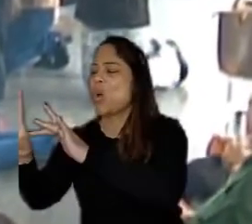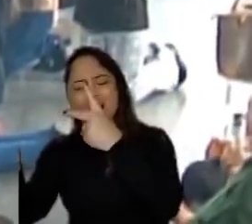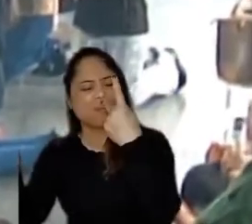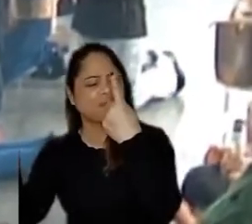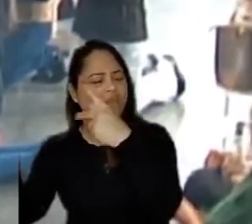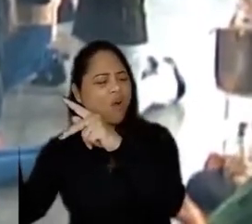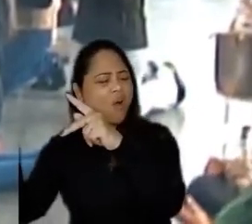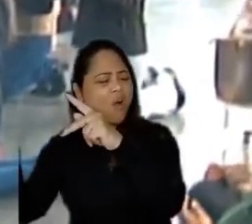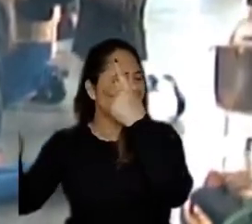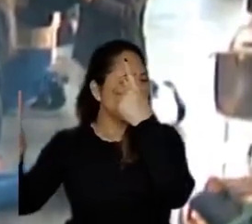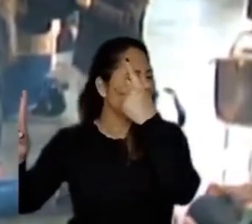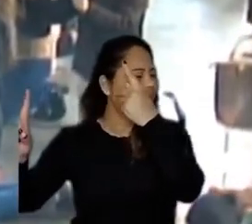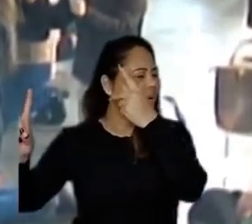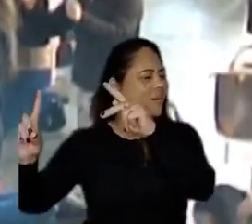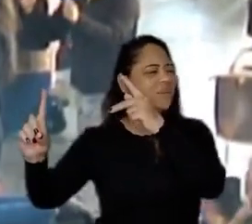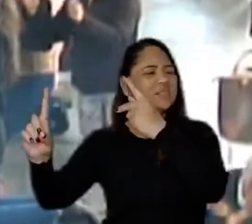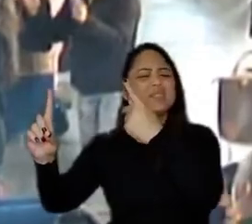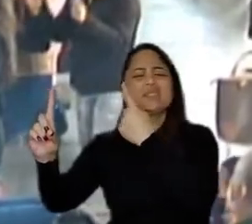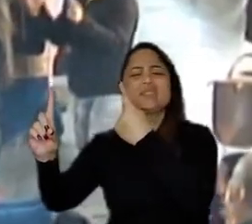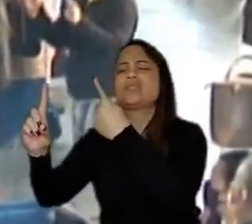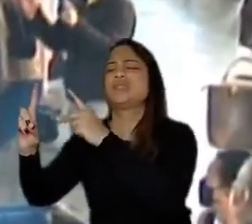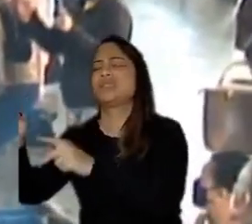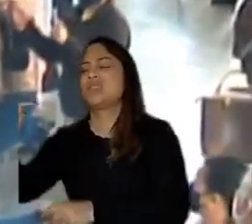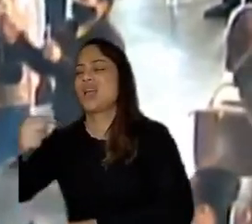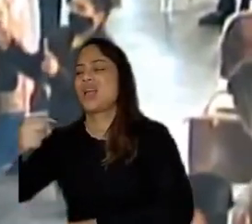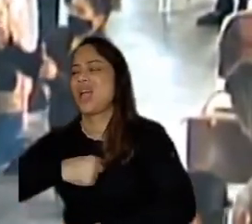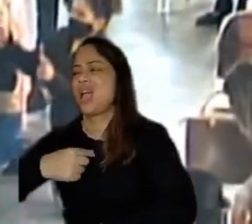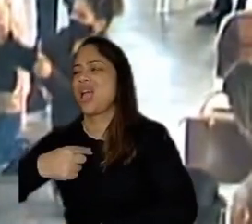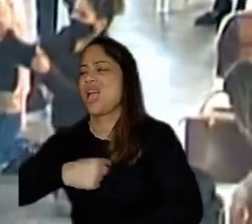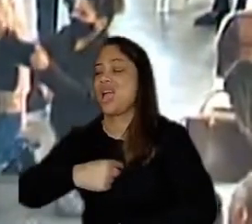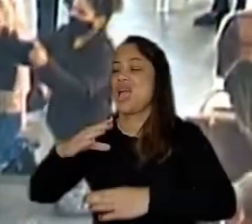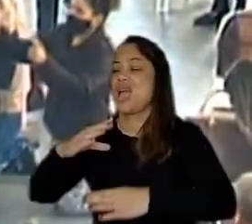Na orla do teu manto,